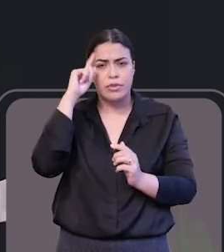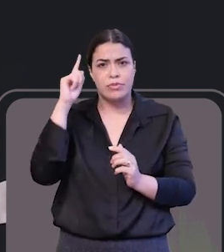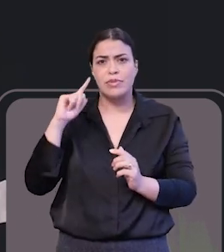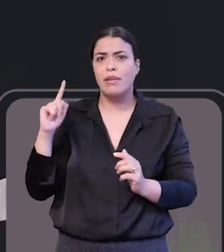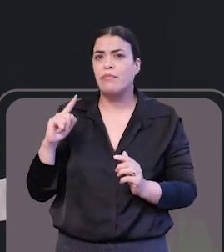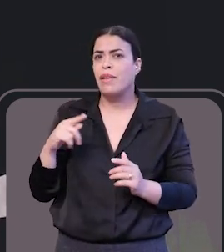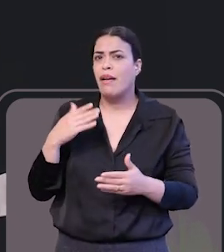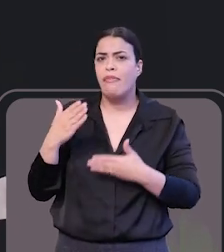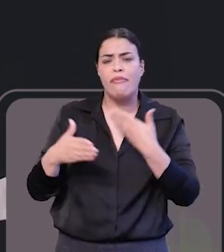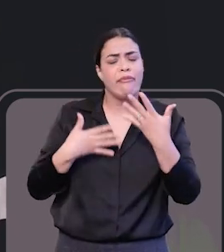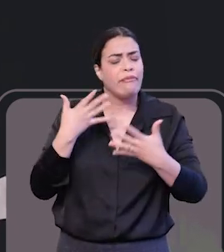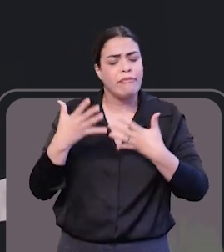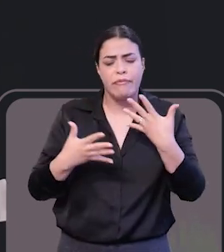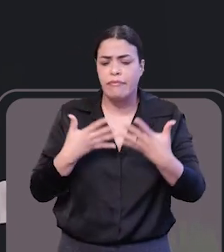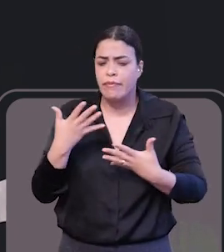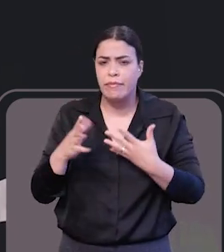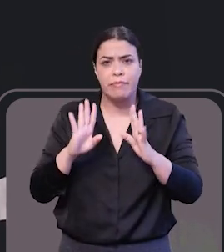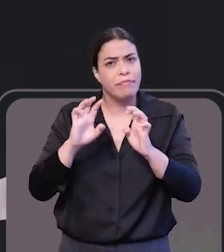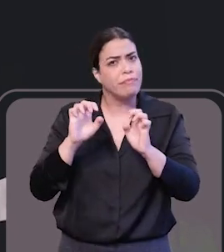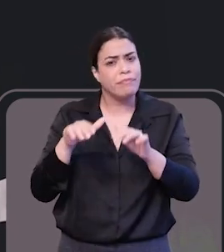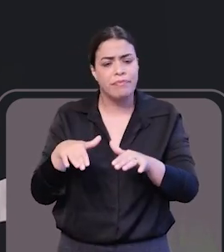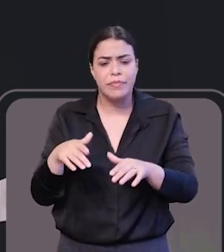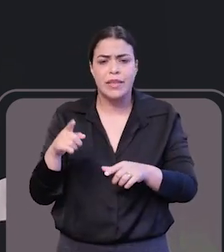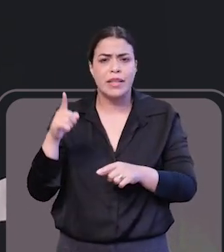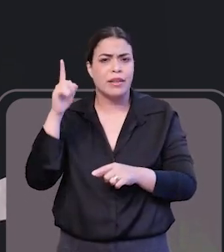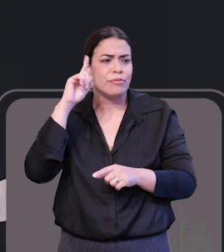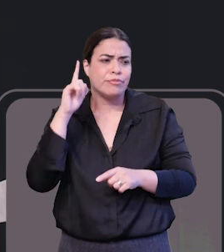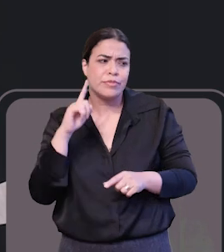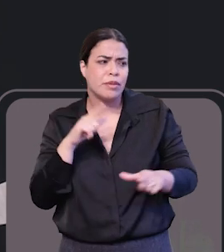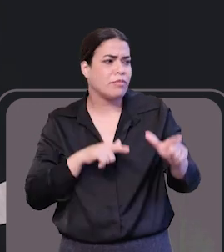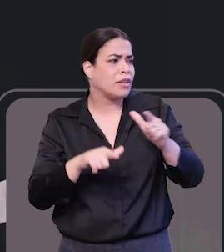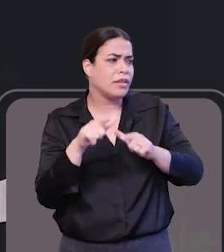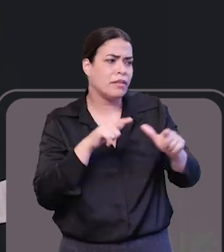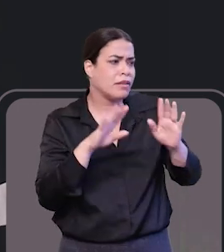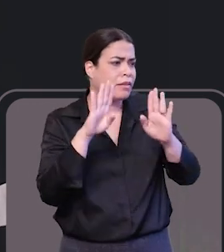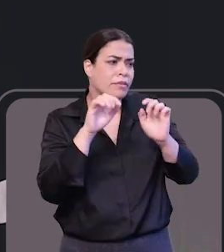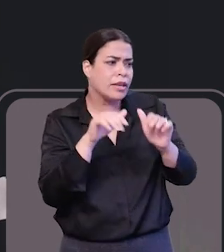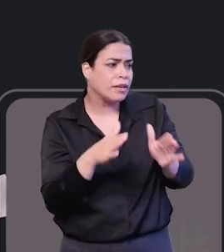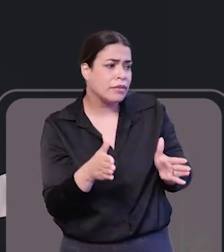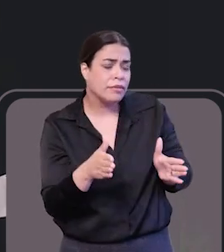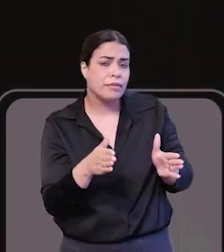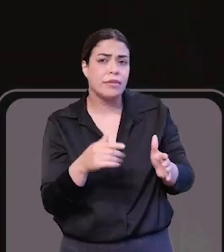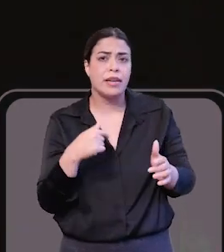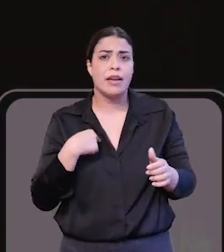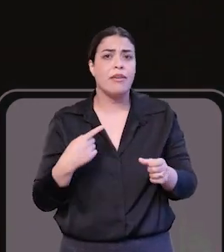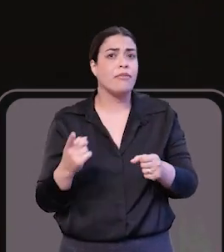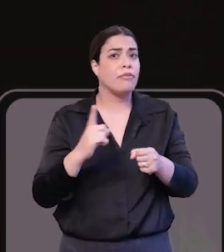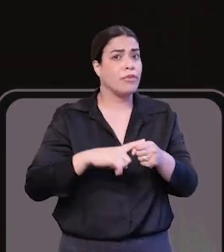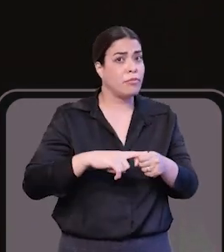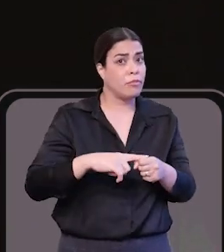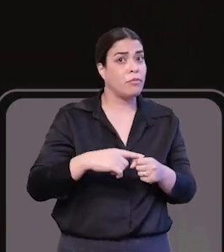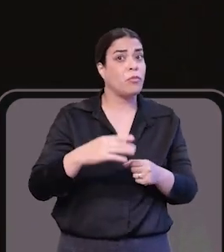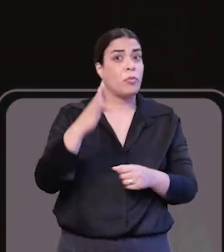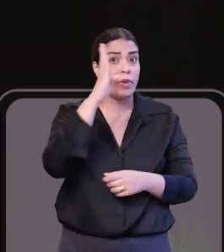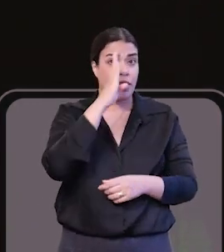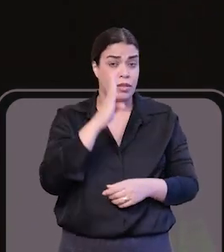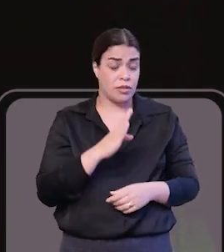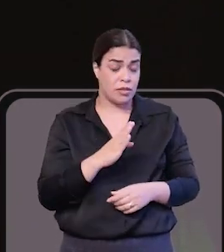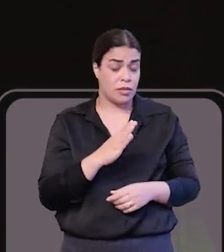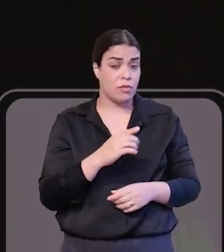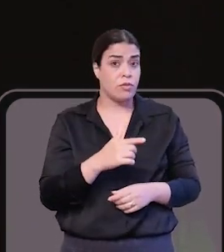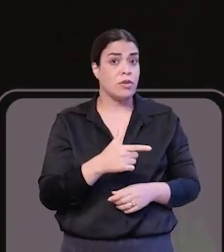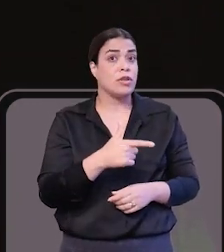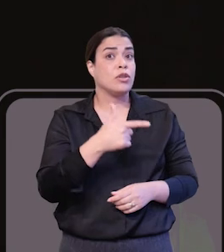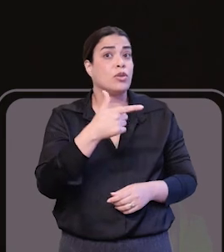sabia falar direito ou que eu não sabia trabalhar direito eu cheguei aqui no Brasil